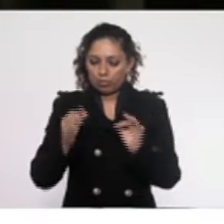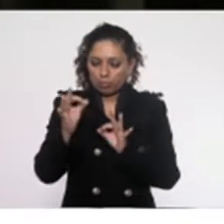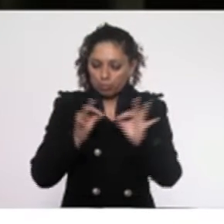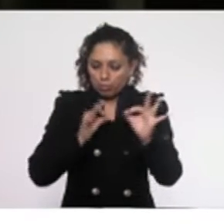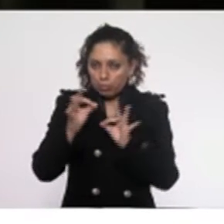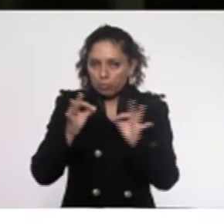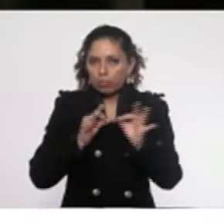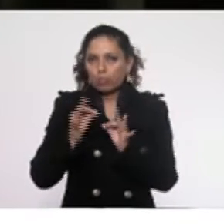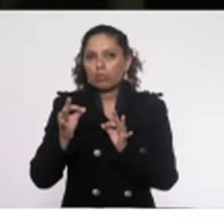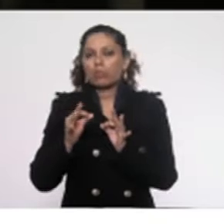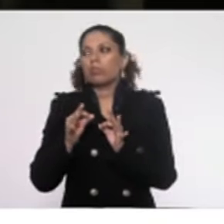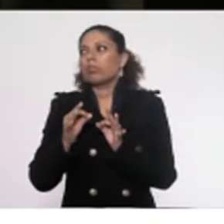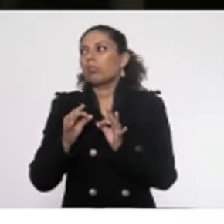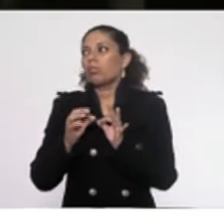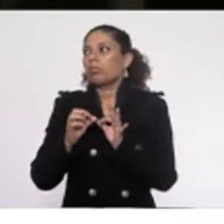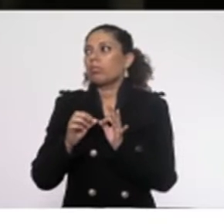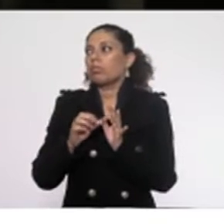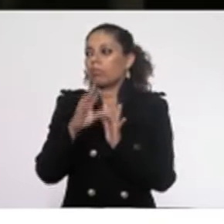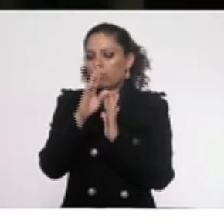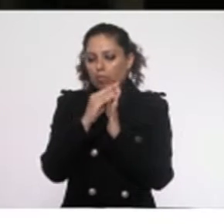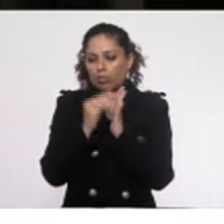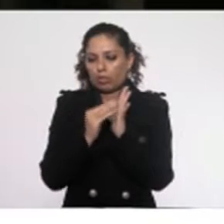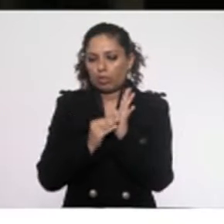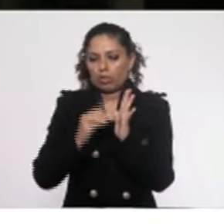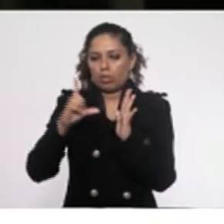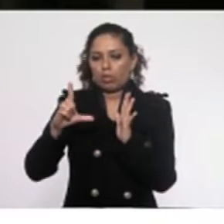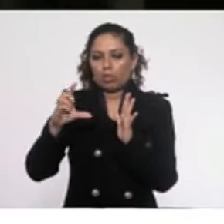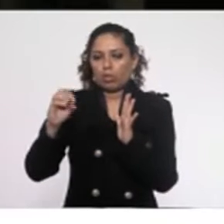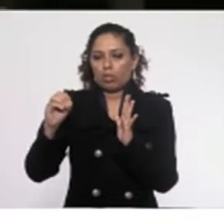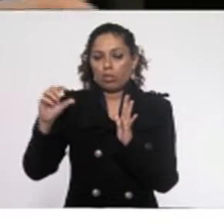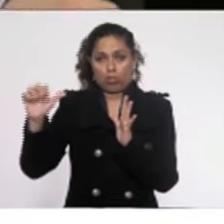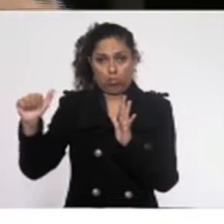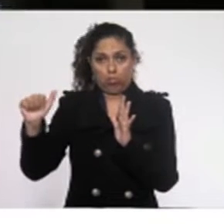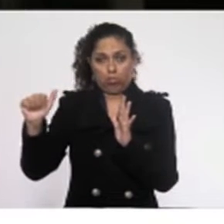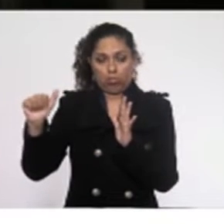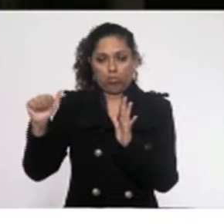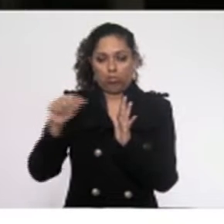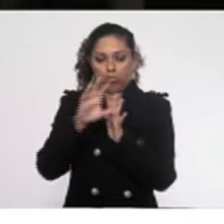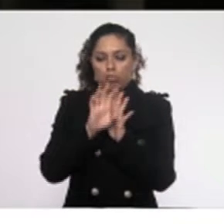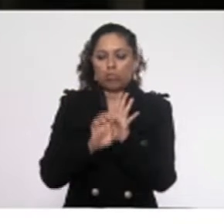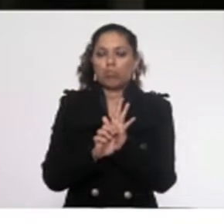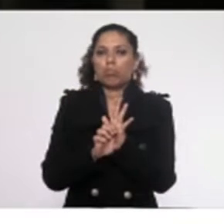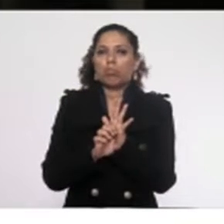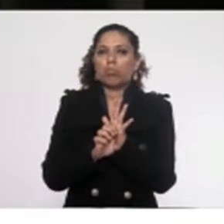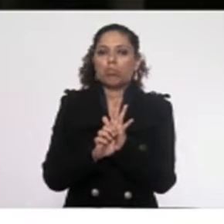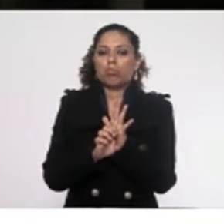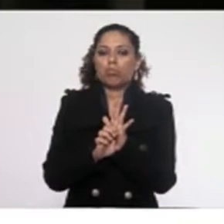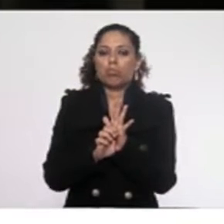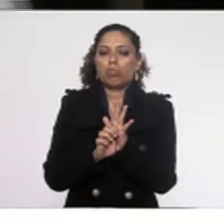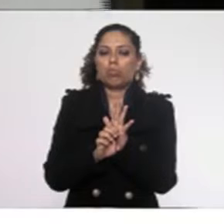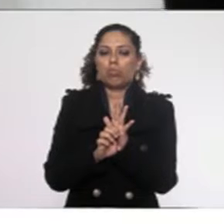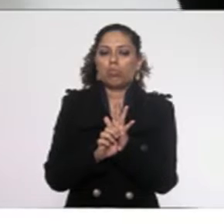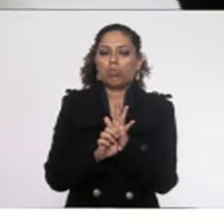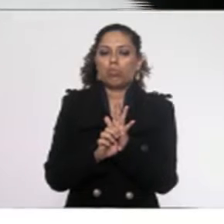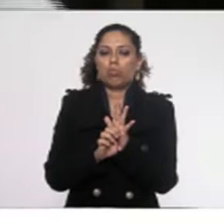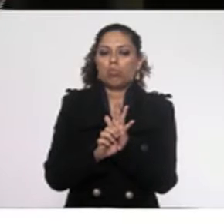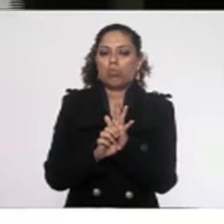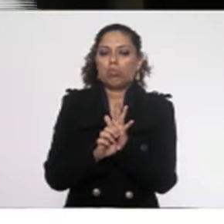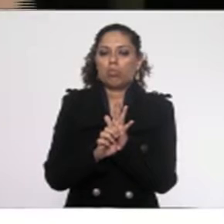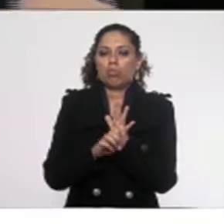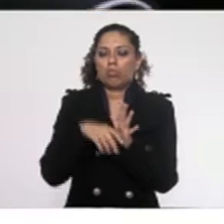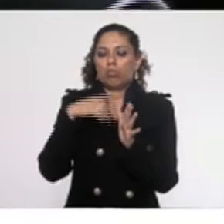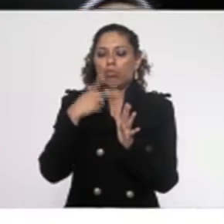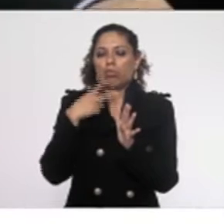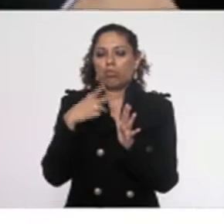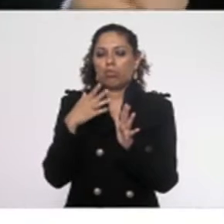receitas da LOA. Qual é a emenda, deputado? É a emenda, vou te dizer